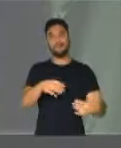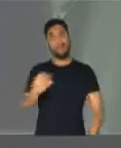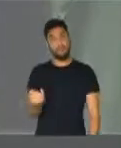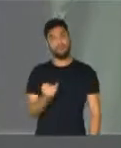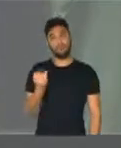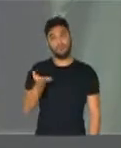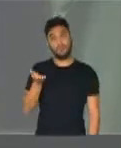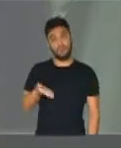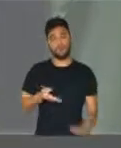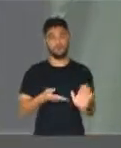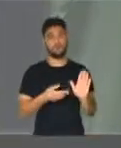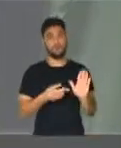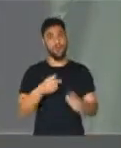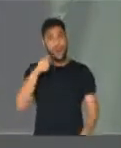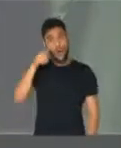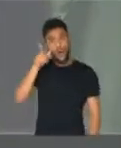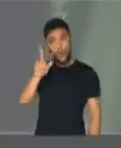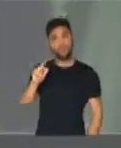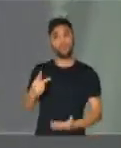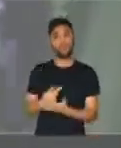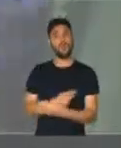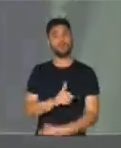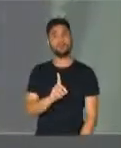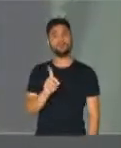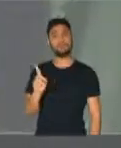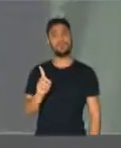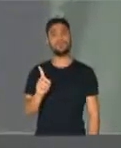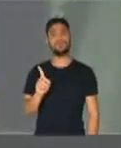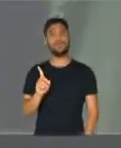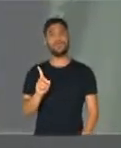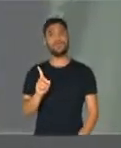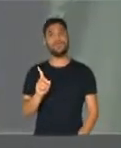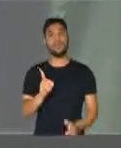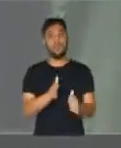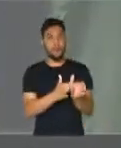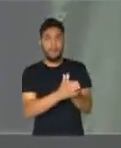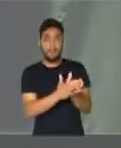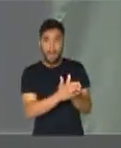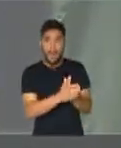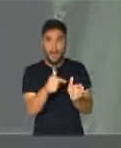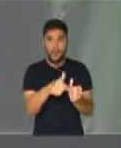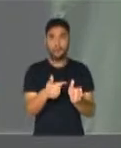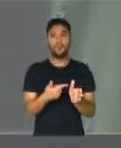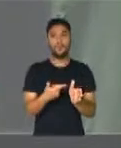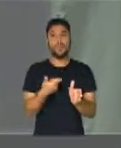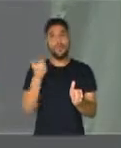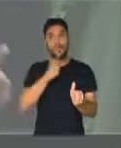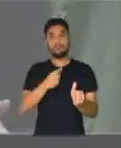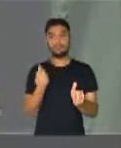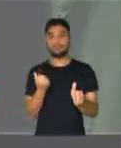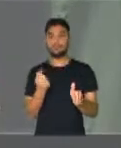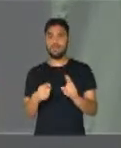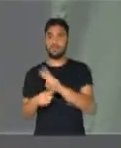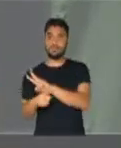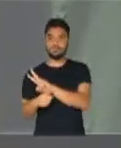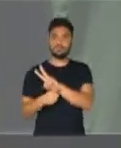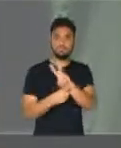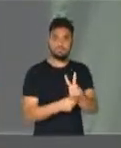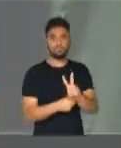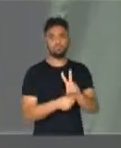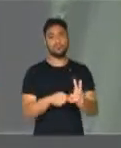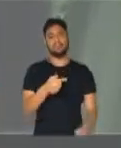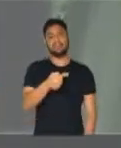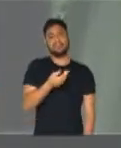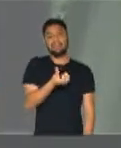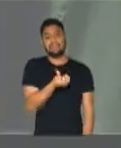que seria o que ontem aconteceu, o acesso da capital Palmas a um crédito via empréstimo no